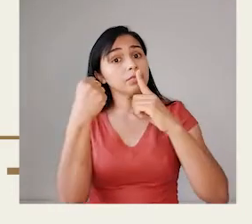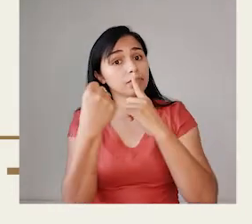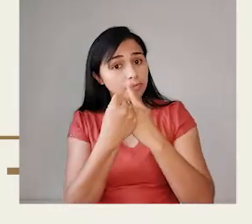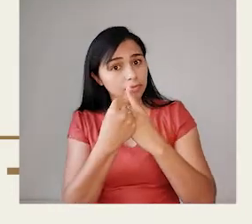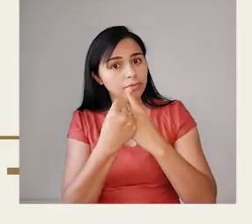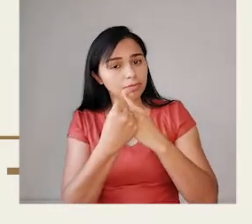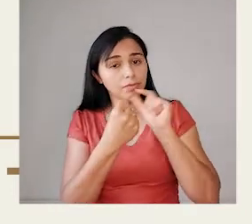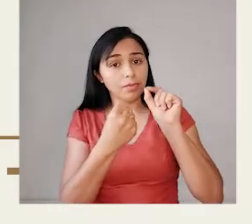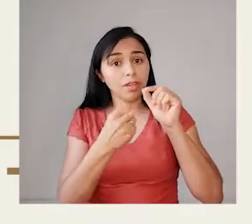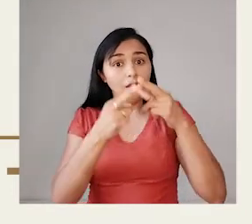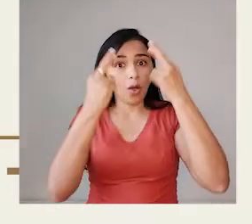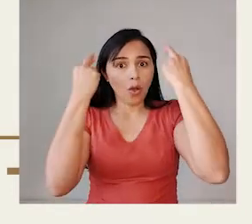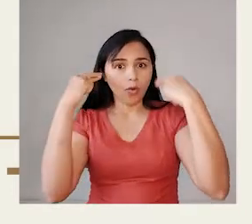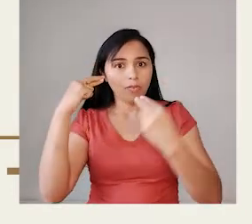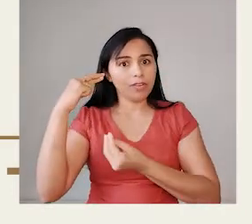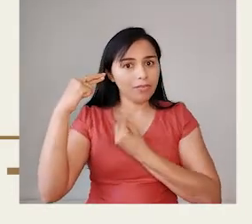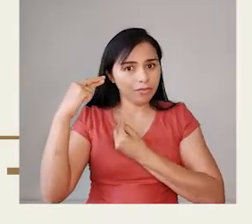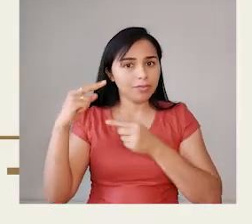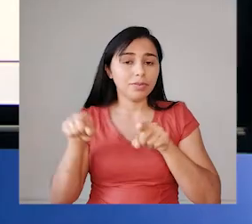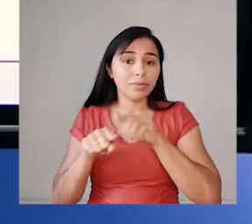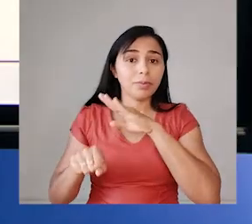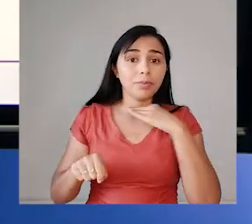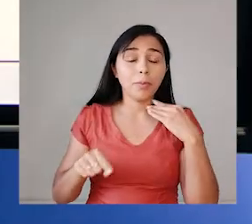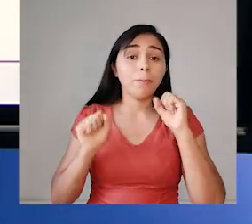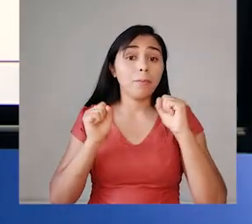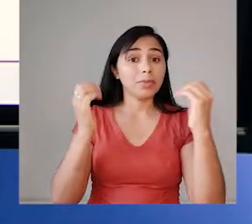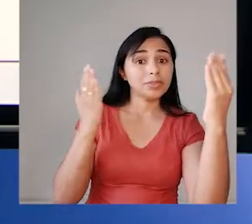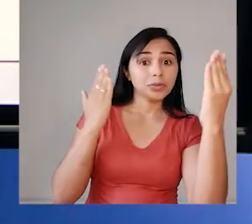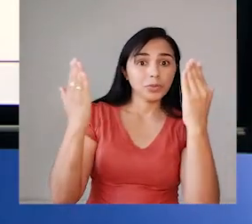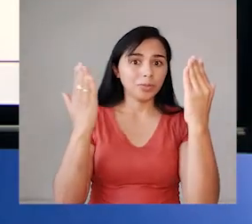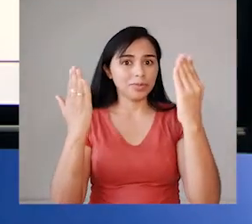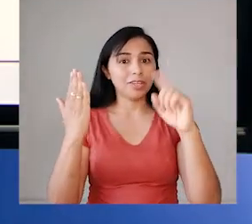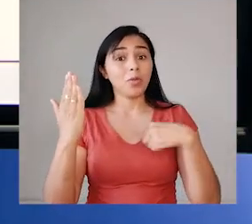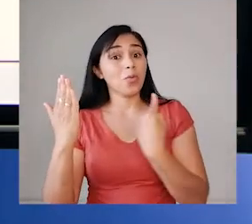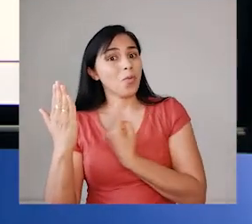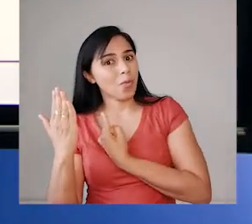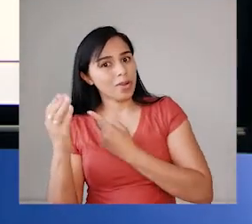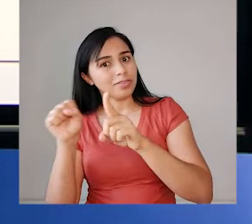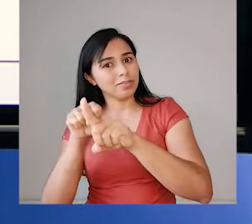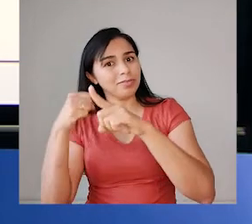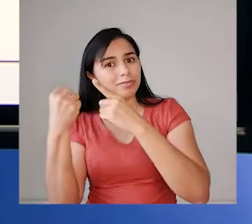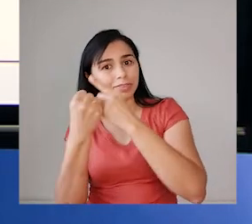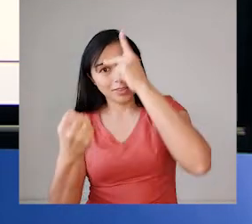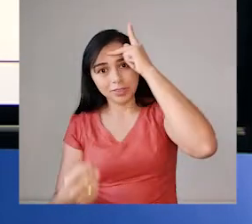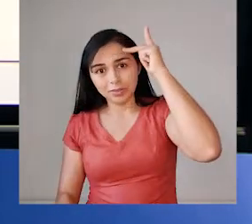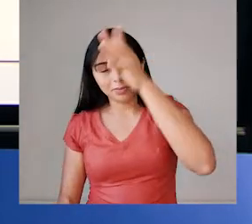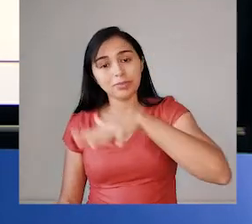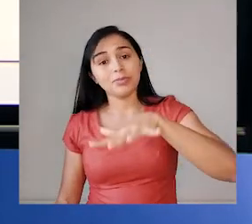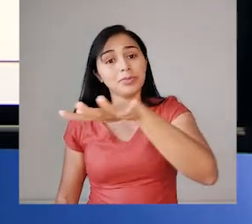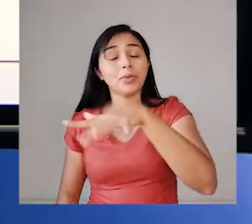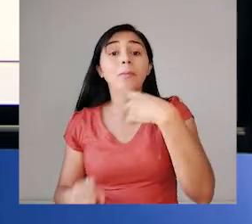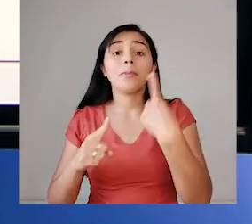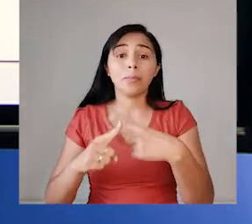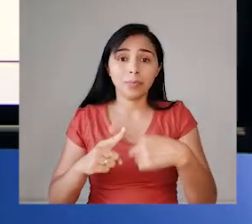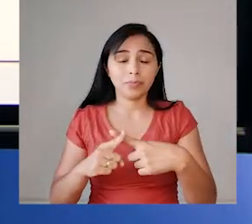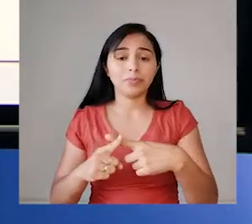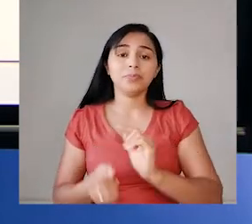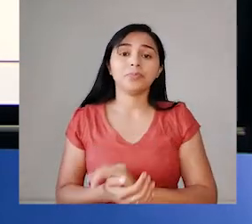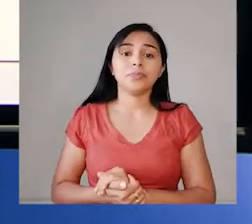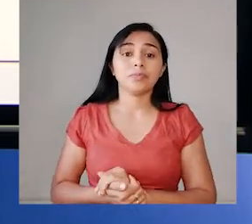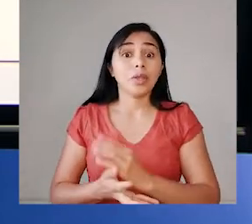pode ser comparada com a nossa sociedade. Isso porque muitas pessoas no nosso meio